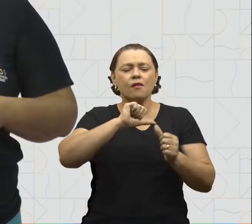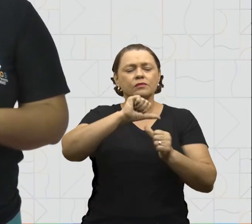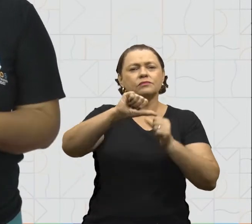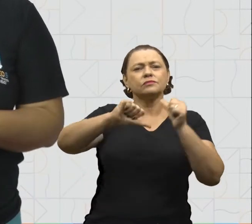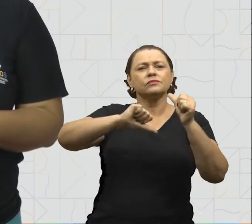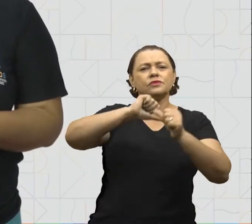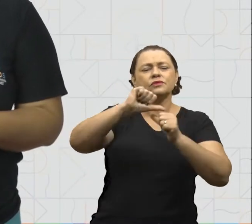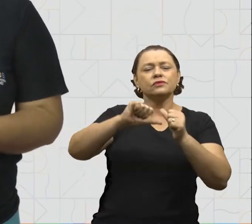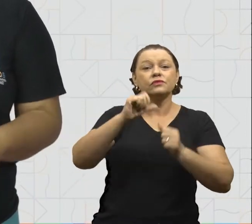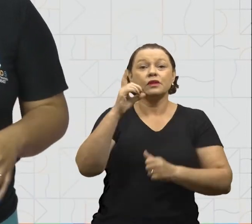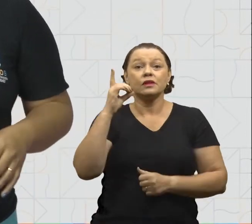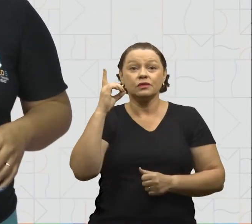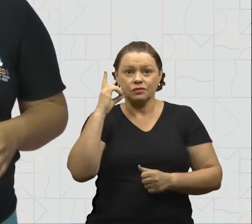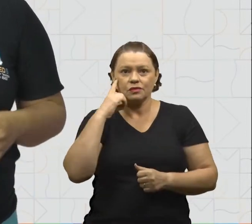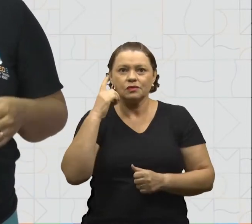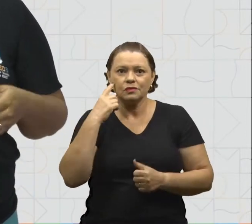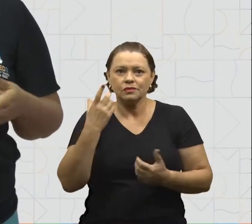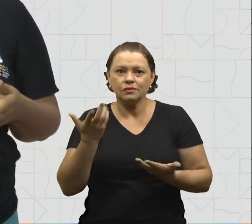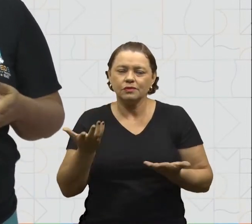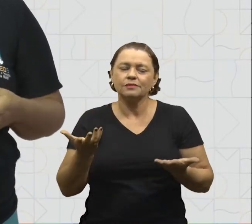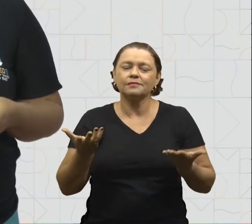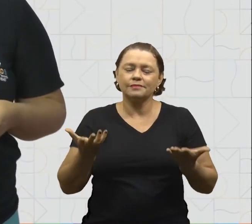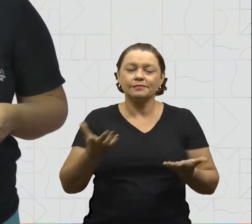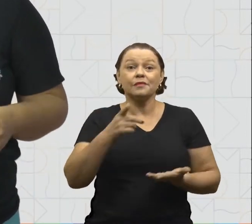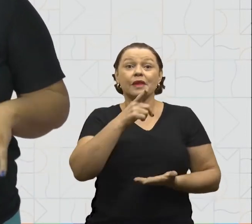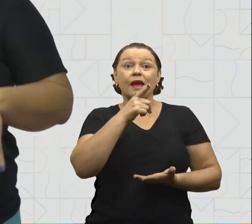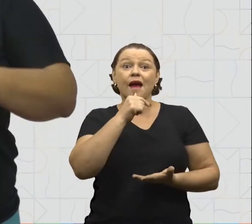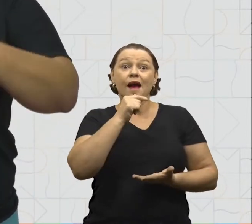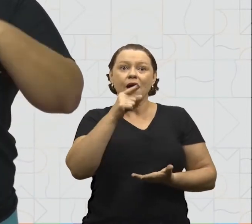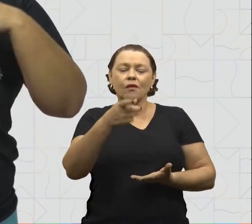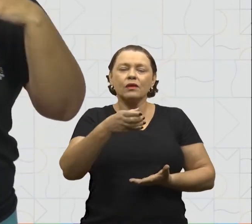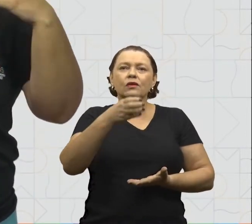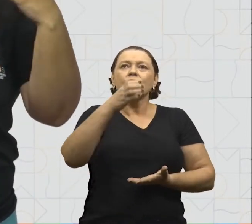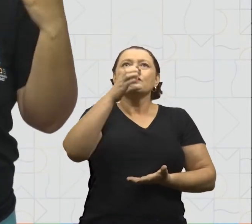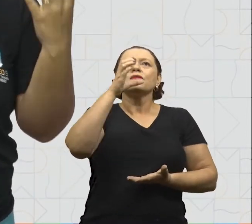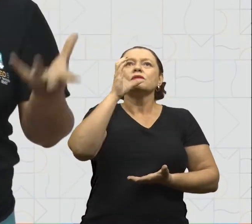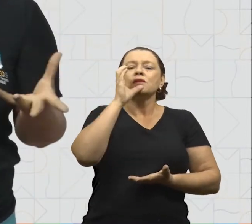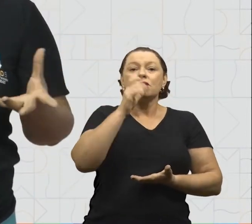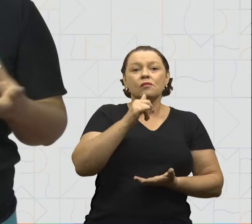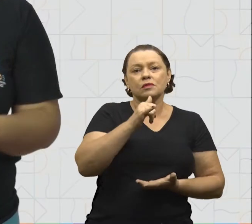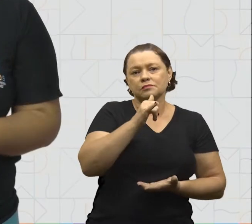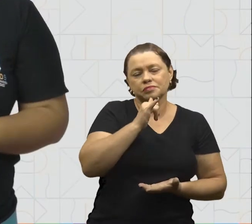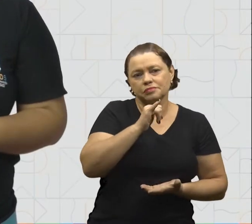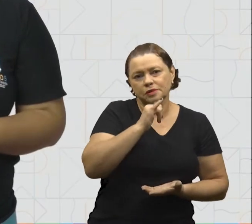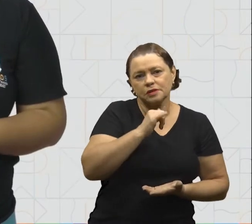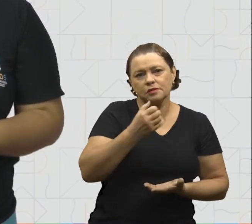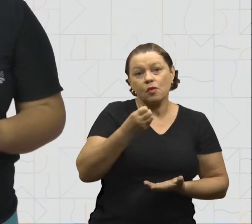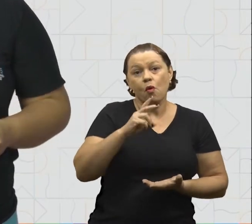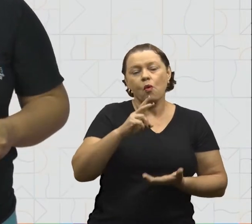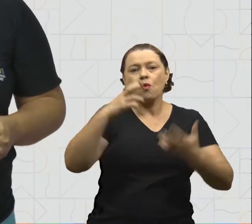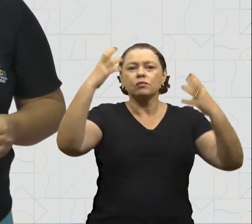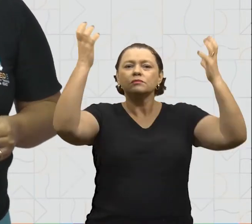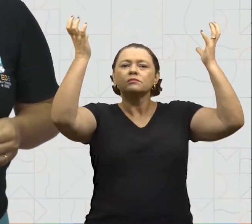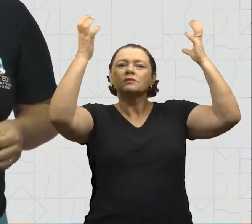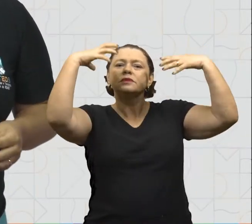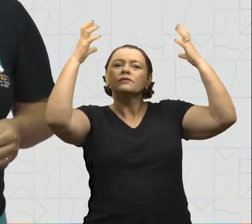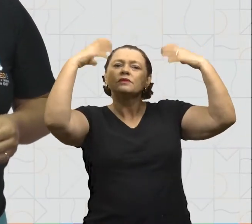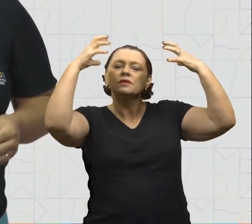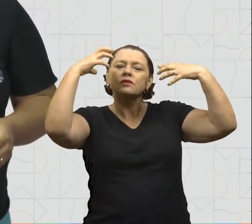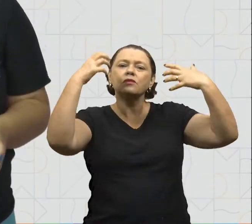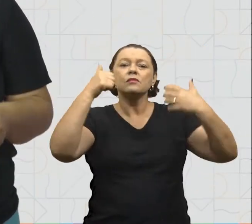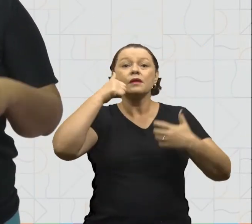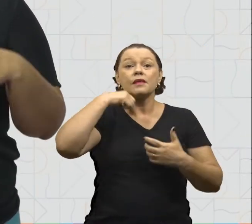nosso dia a dia? A água que você bebe, por exemplo, ou a água que você toma banho, a que a mamãe